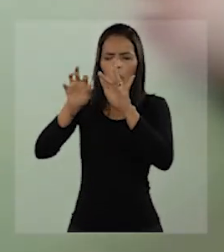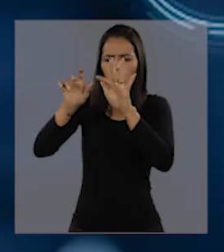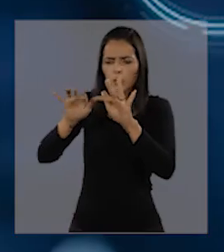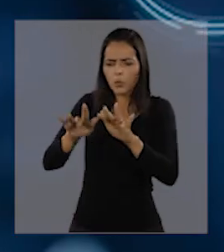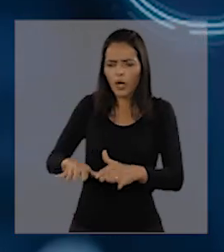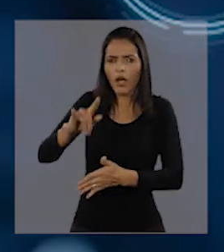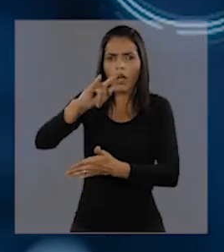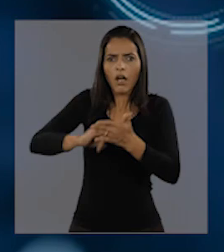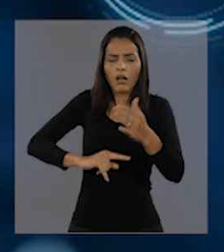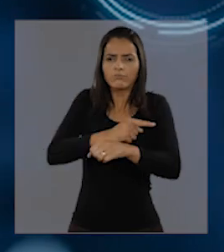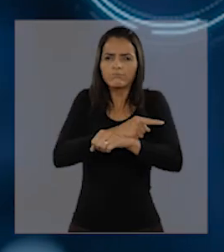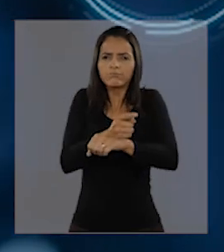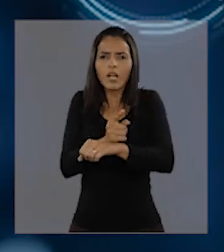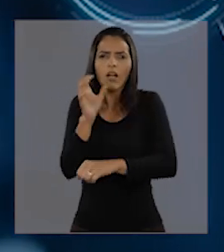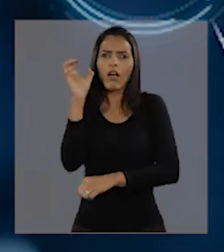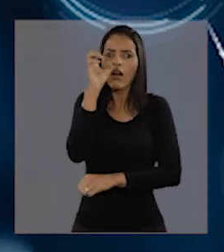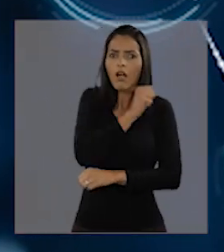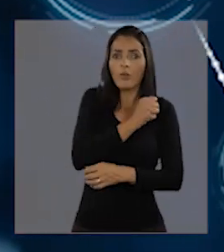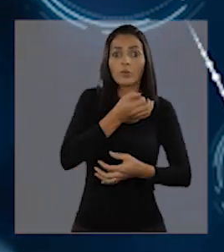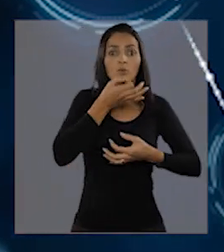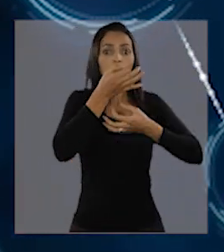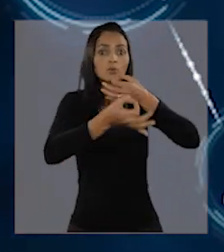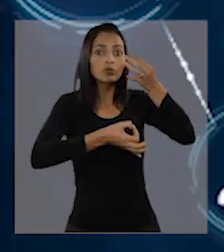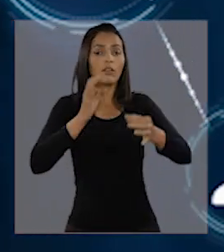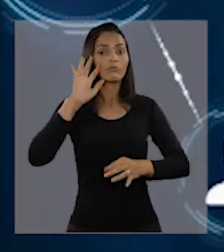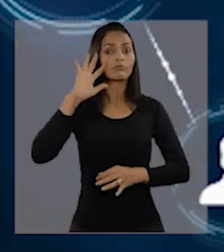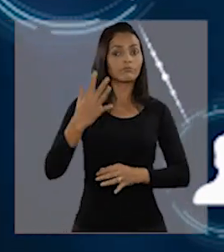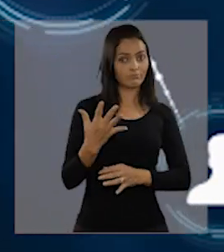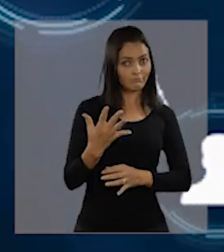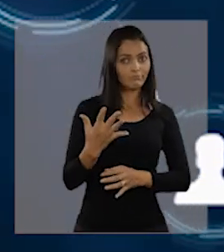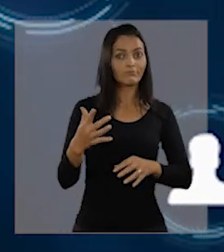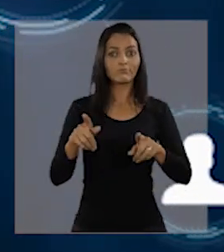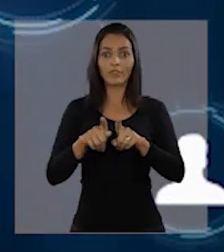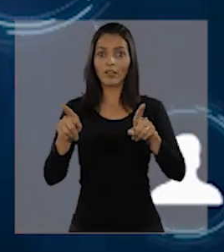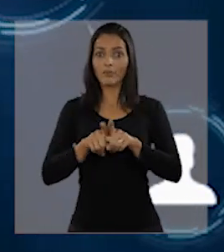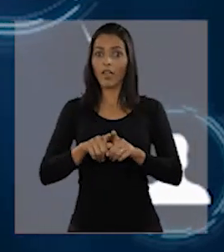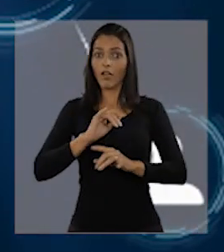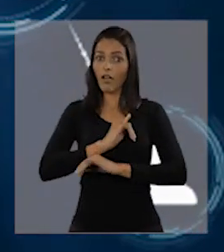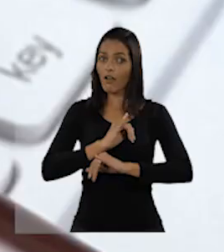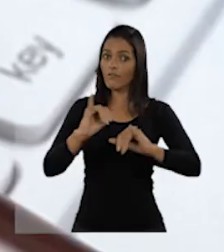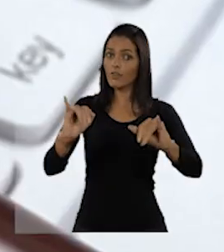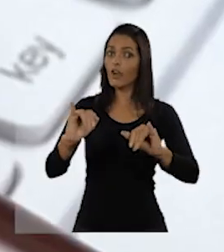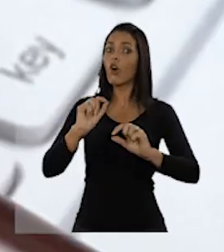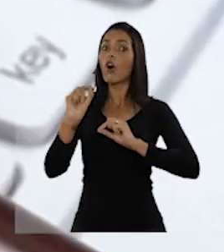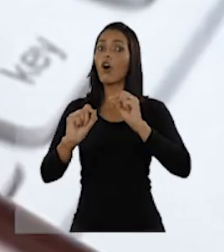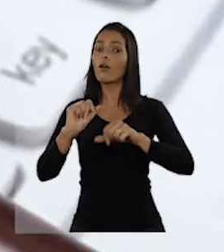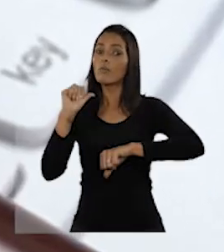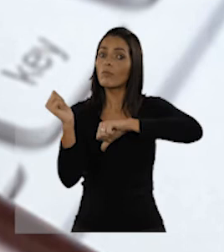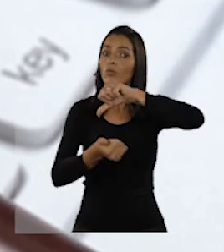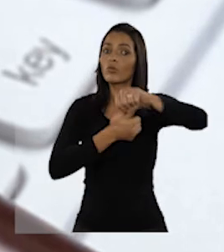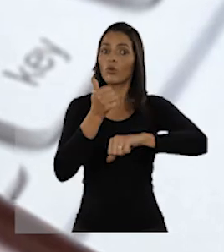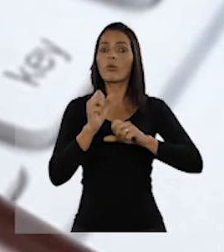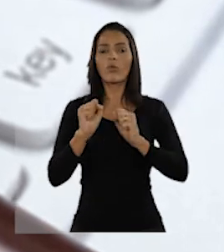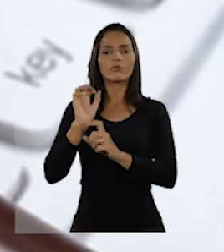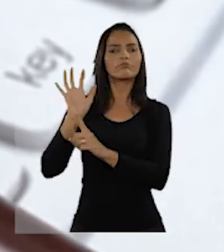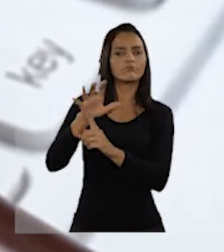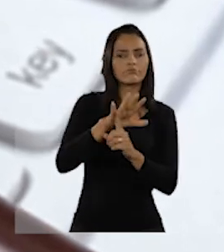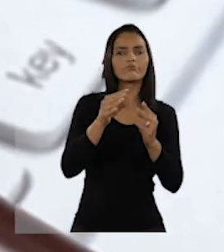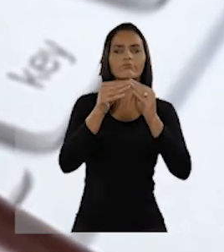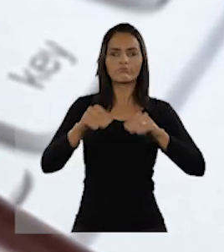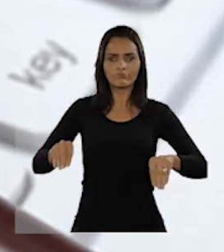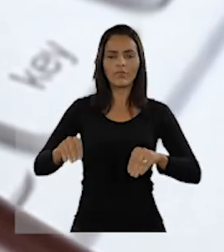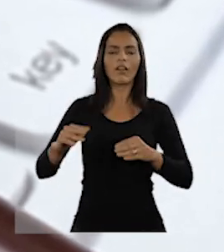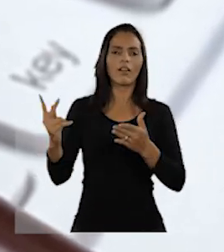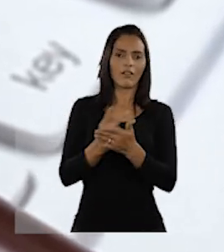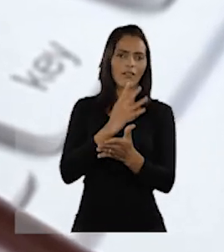sistemas analisam grande quantidade de documentos em segundos, sugerem decisões a serem tomadas e alertam para qualquer